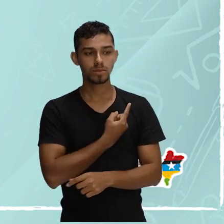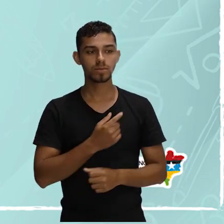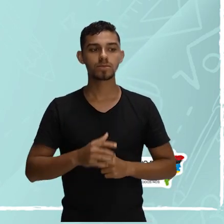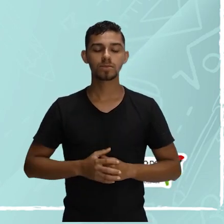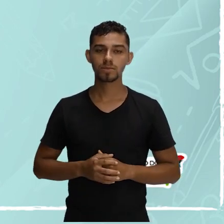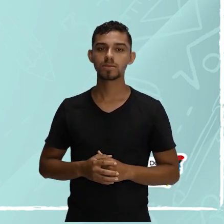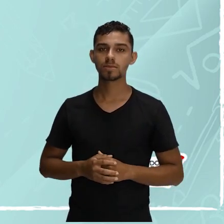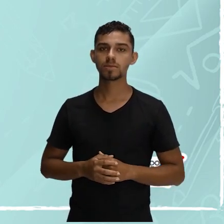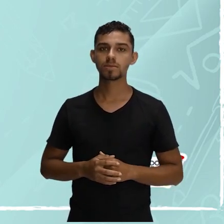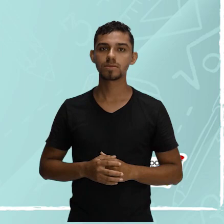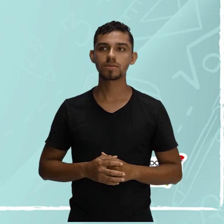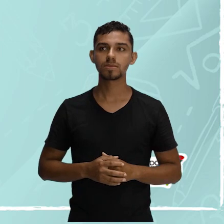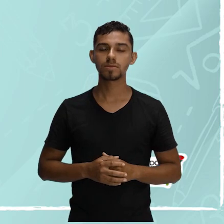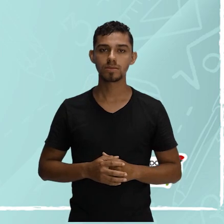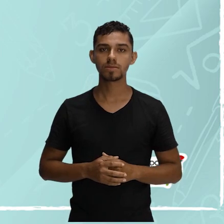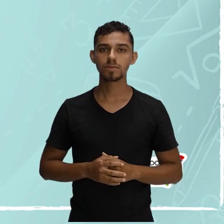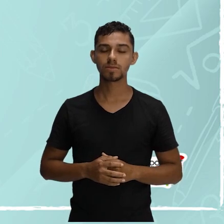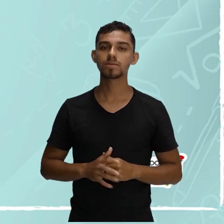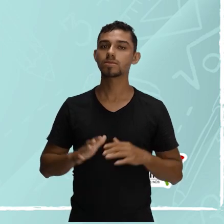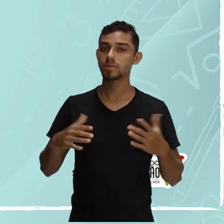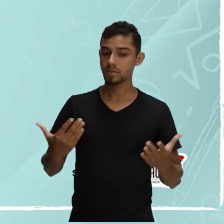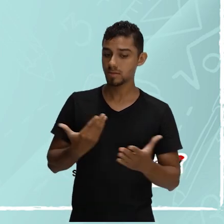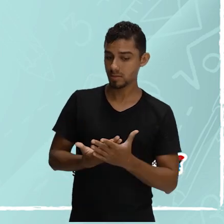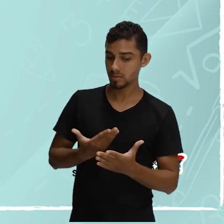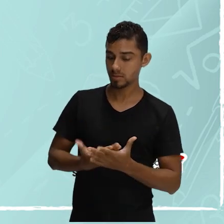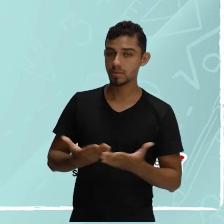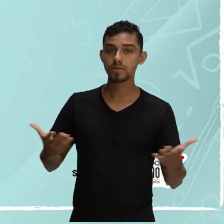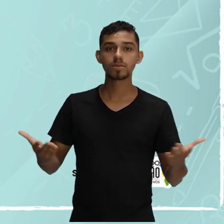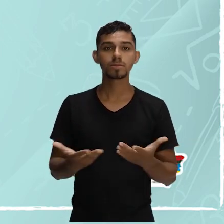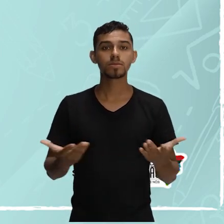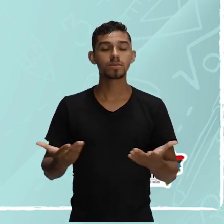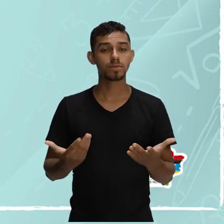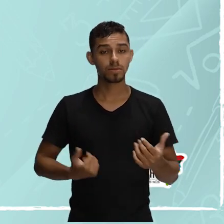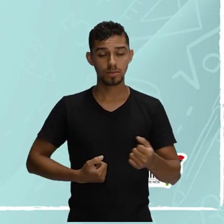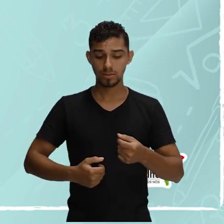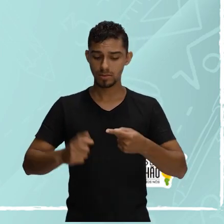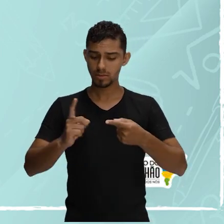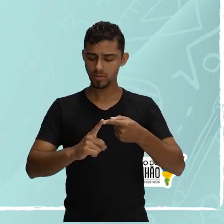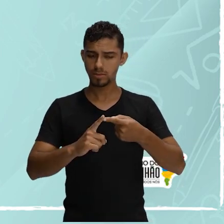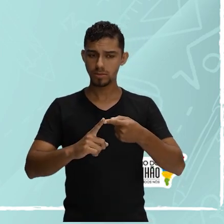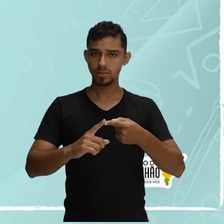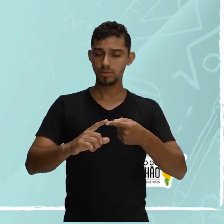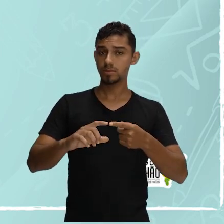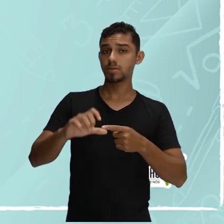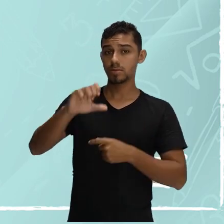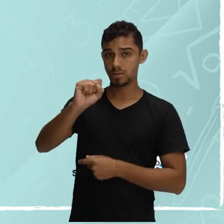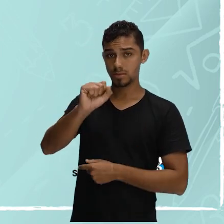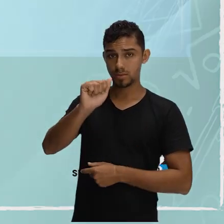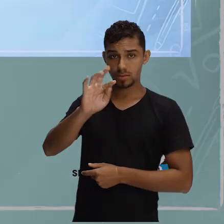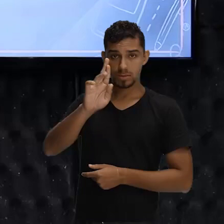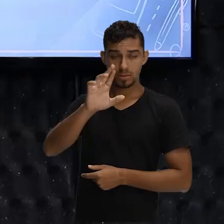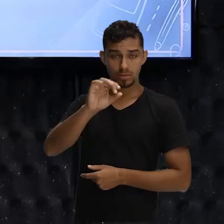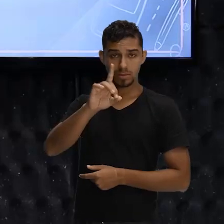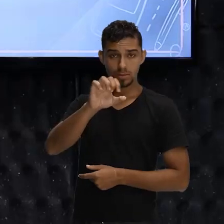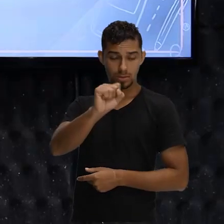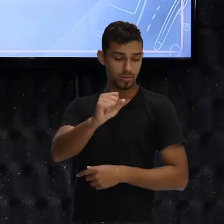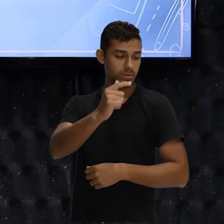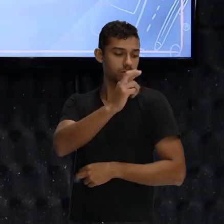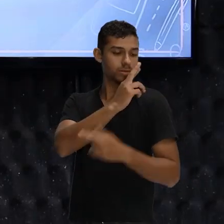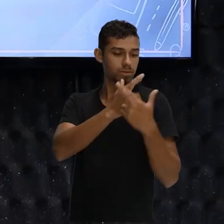Bom, galera, então é isso. Nessa aula a gente falou sobre status sociais e sobre papéis sociais,